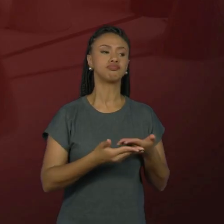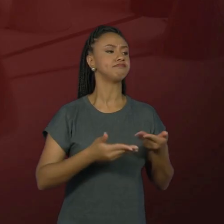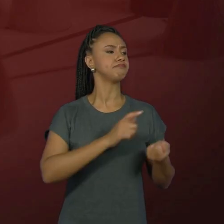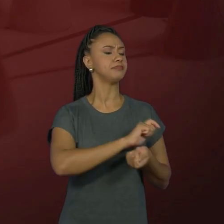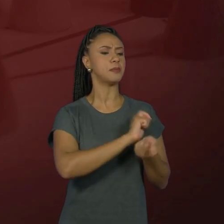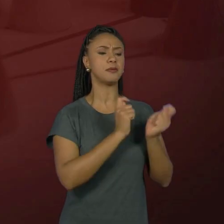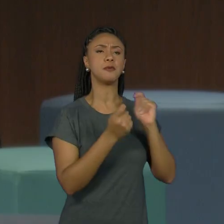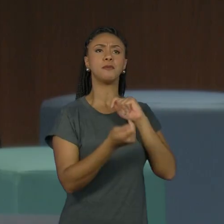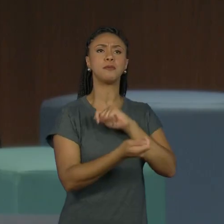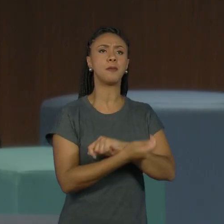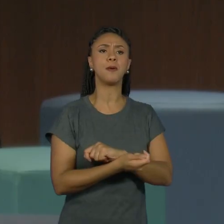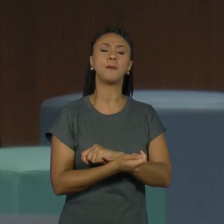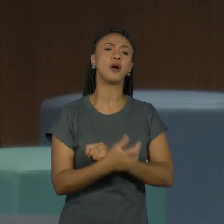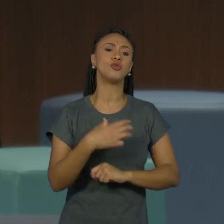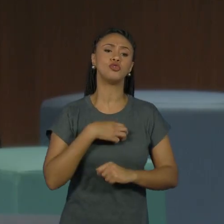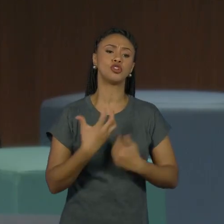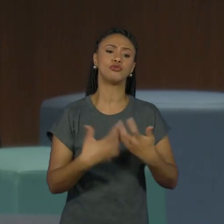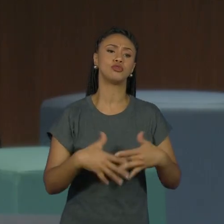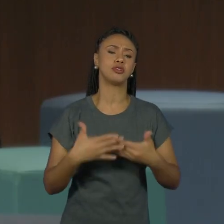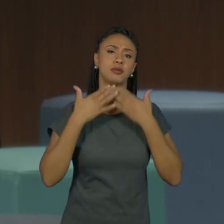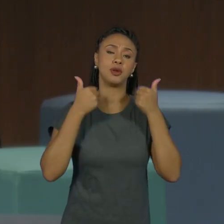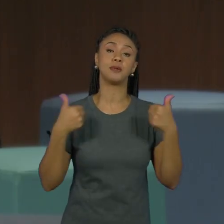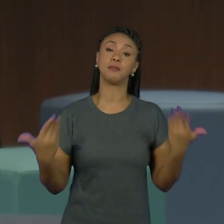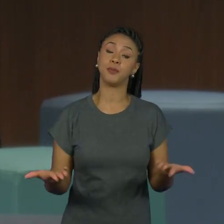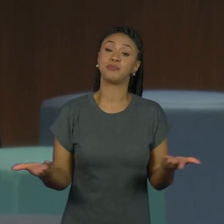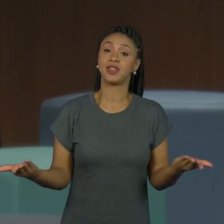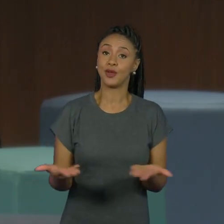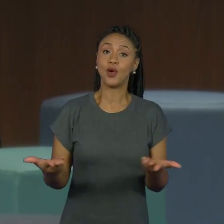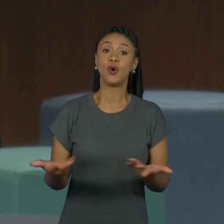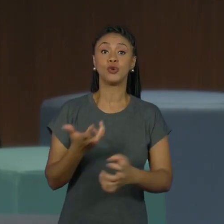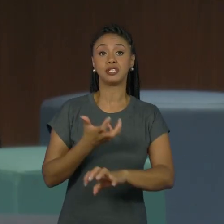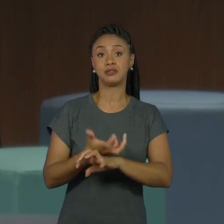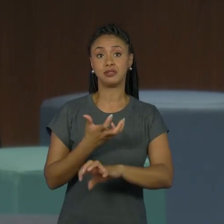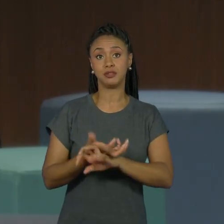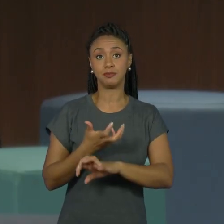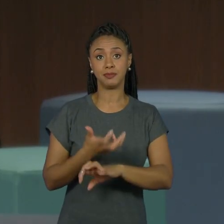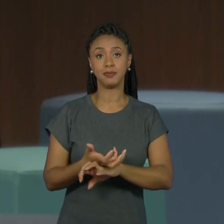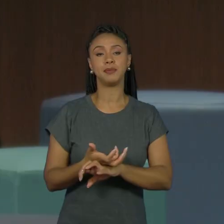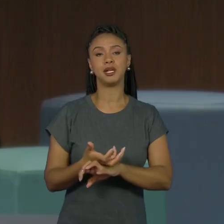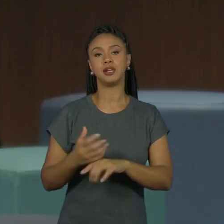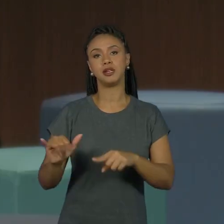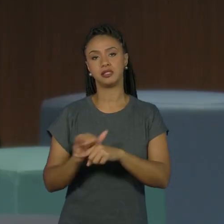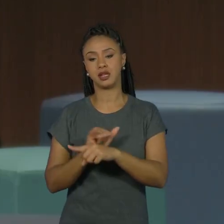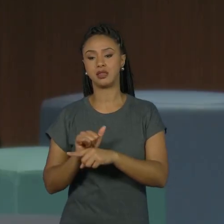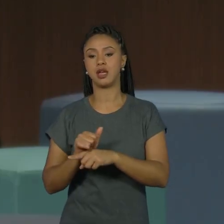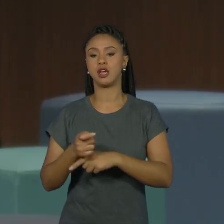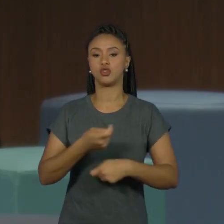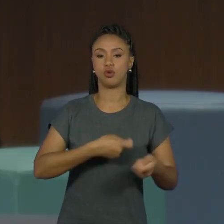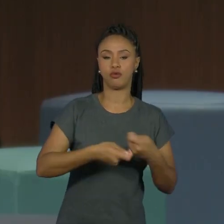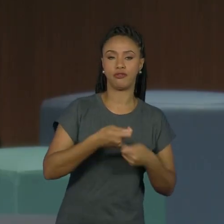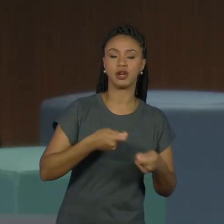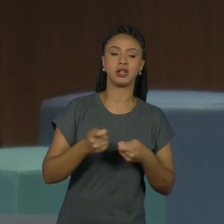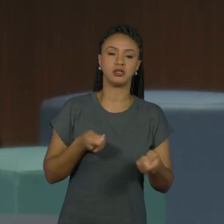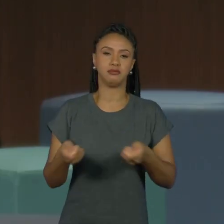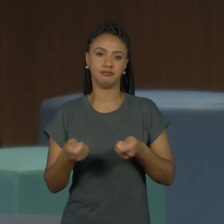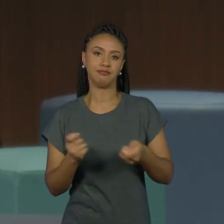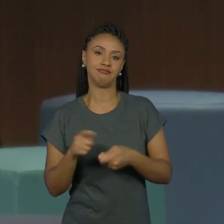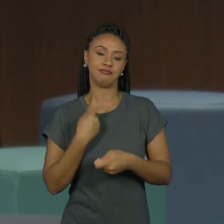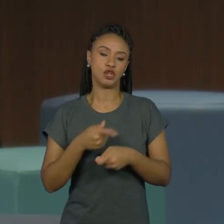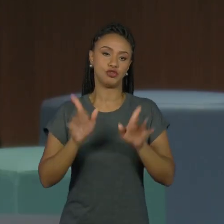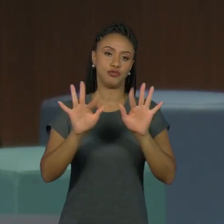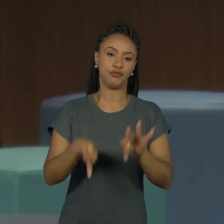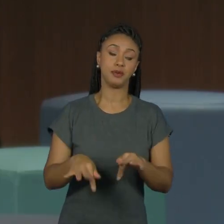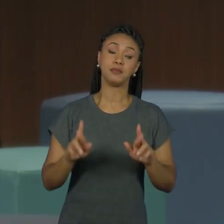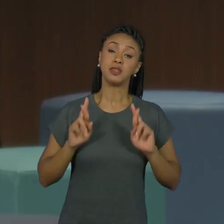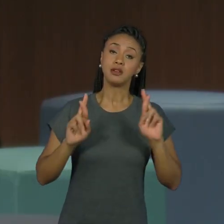sistêmico, melhor. Bom, pessoal, com esse conteúdo a gente finaliza a disciplina de estratégia e governança. A ideia aqui com esse